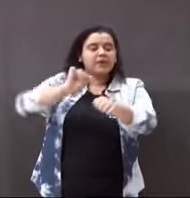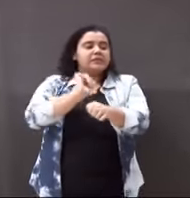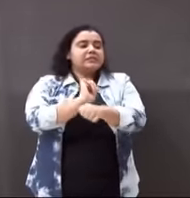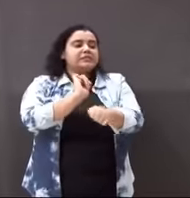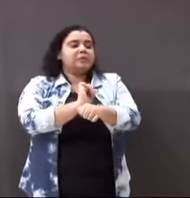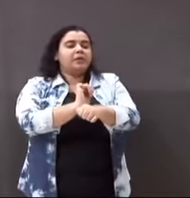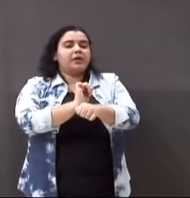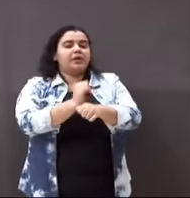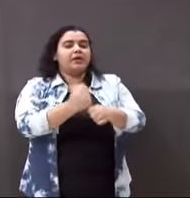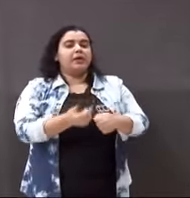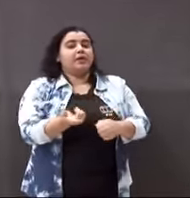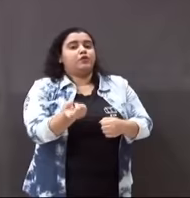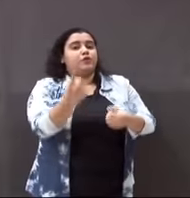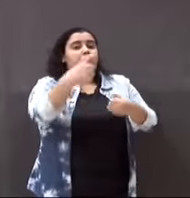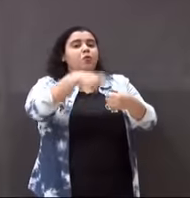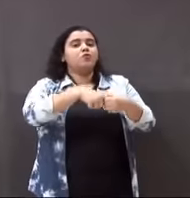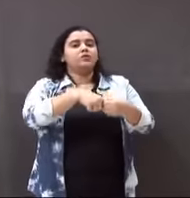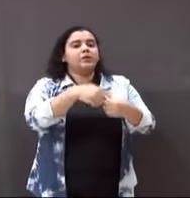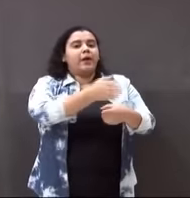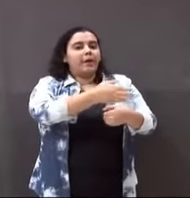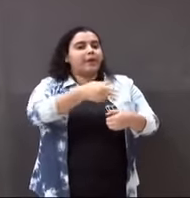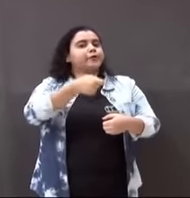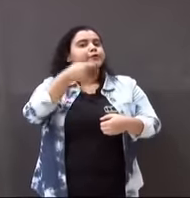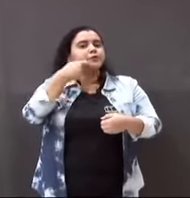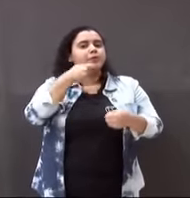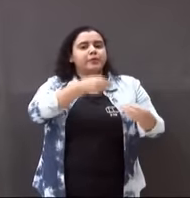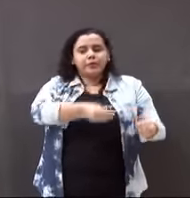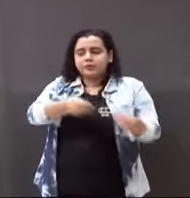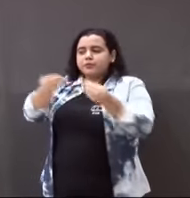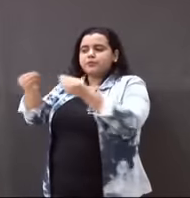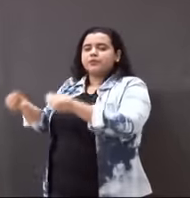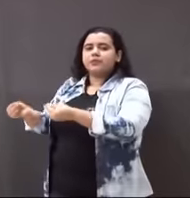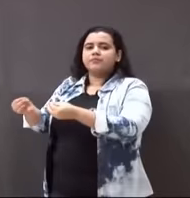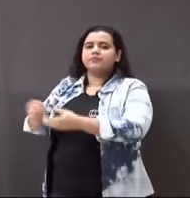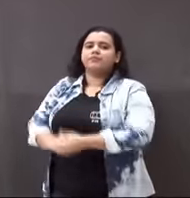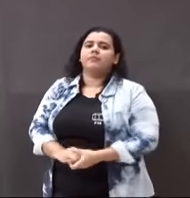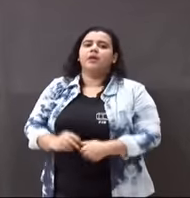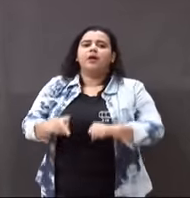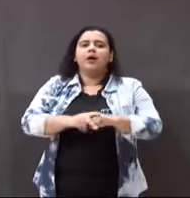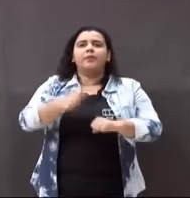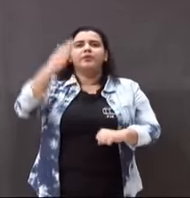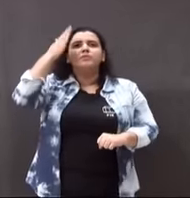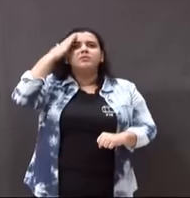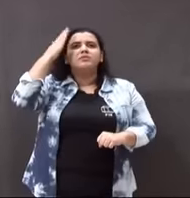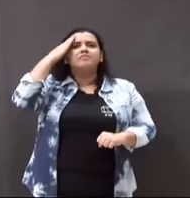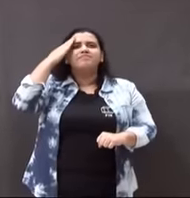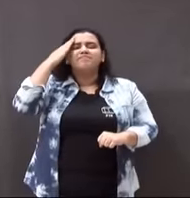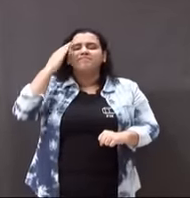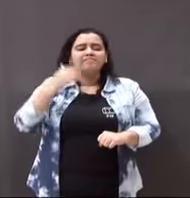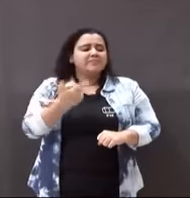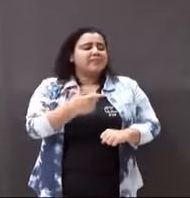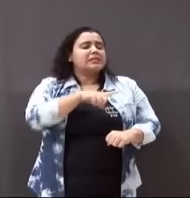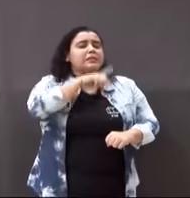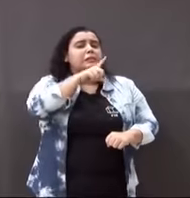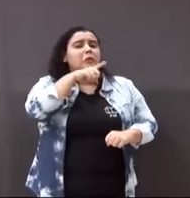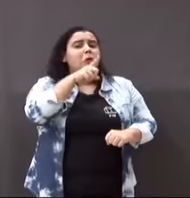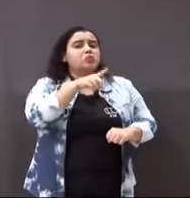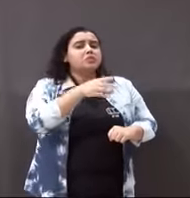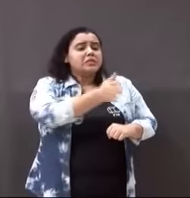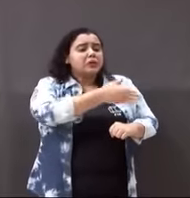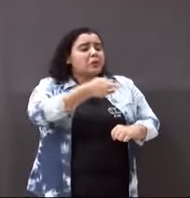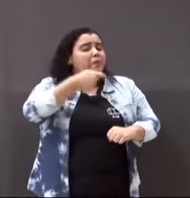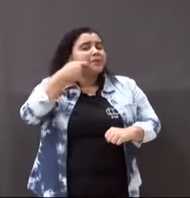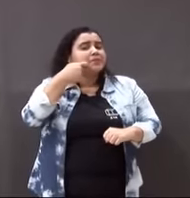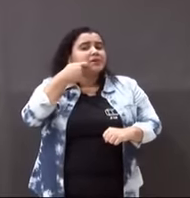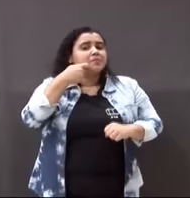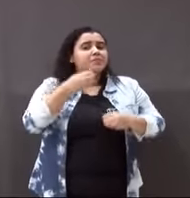estava preocupado: o que que eu vou falar lá na beira da praia? Mas eu já vou soltar uma palavra aqui para tu dar um glória. Se não